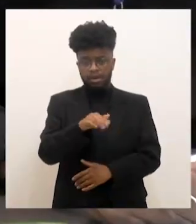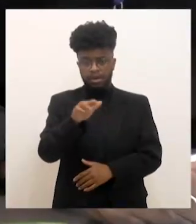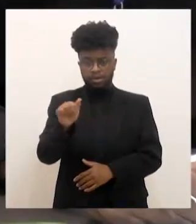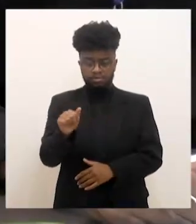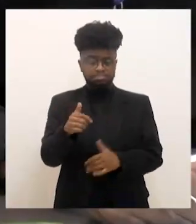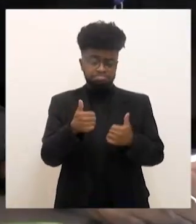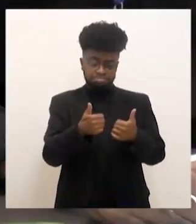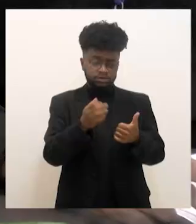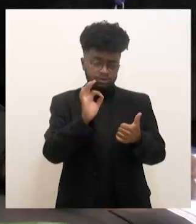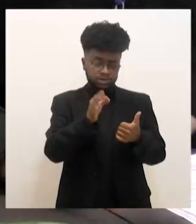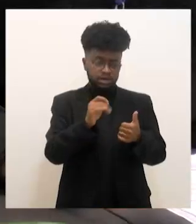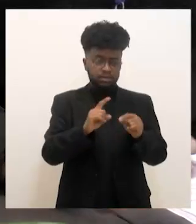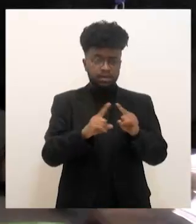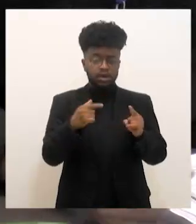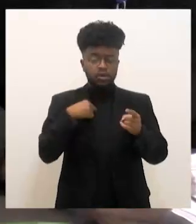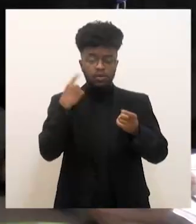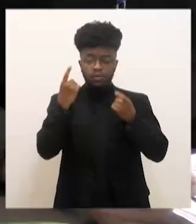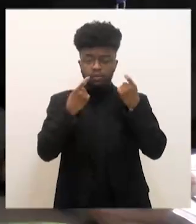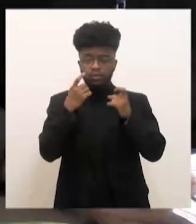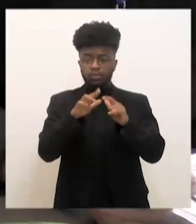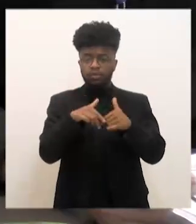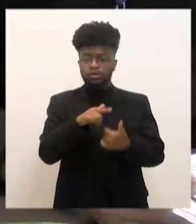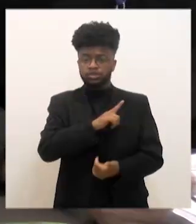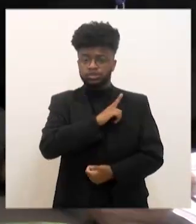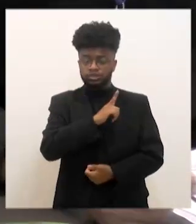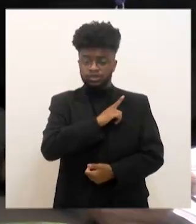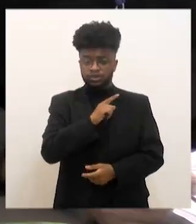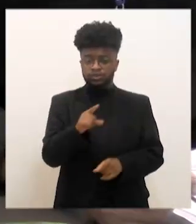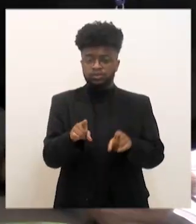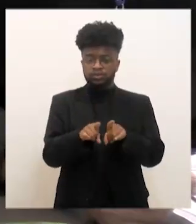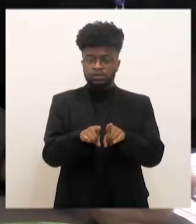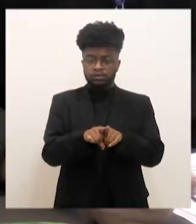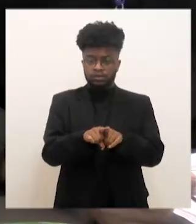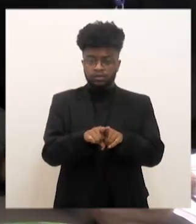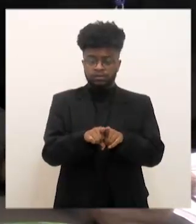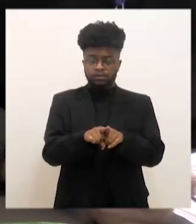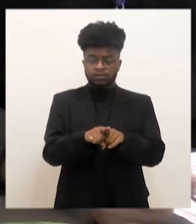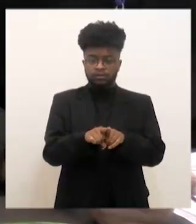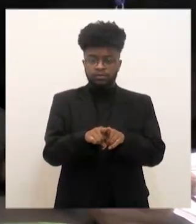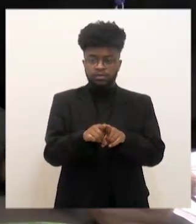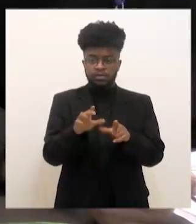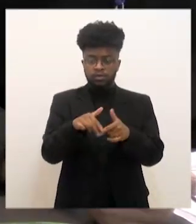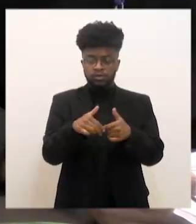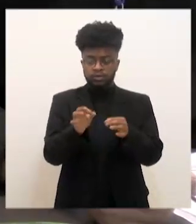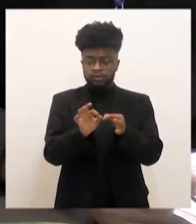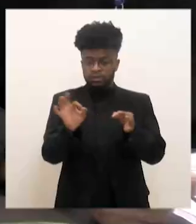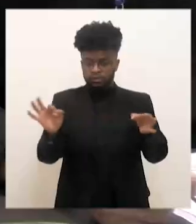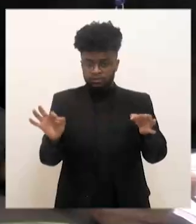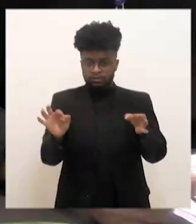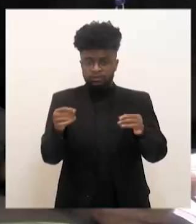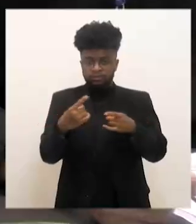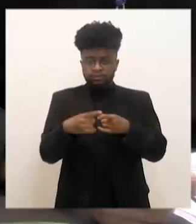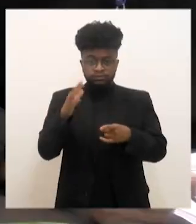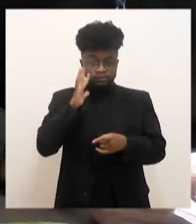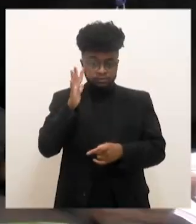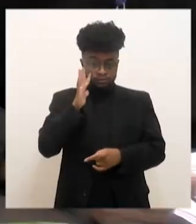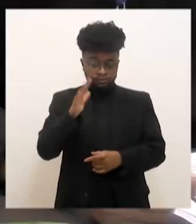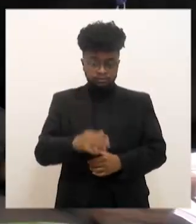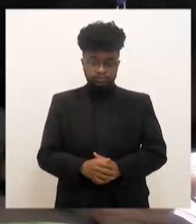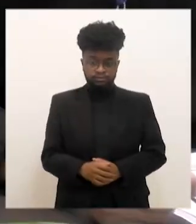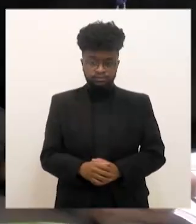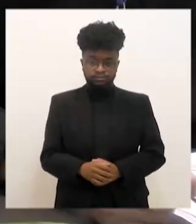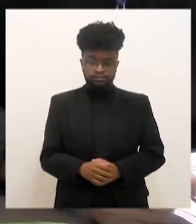minha preocupação é pela gestão e pela dimensão. Imagina,